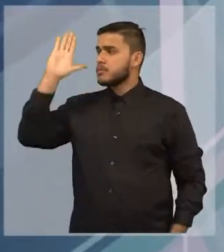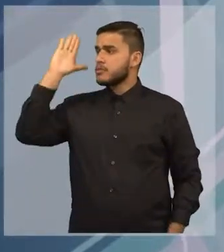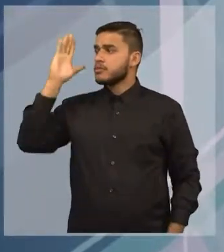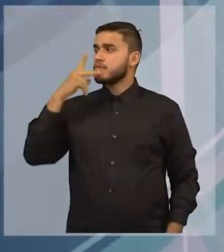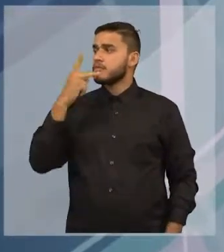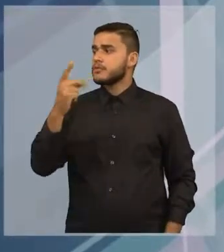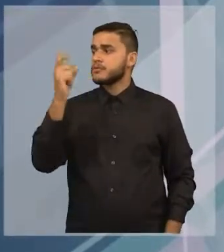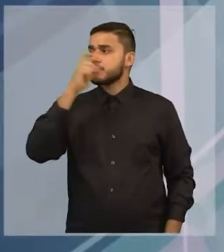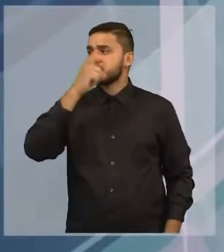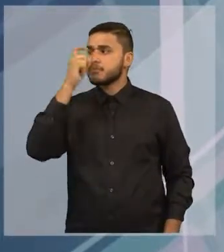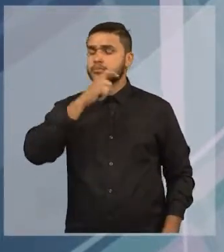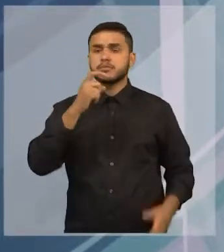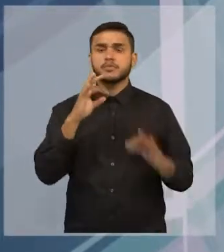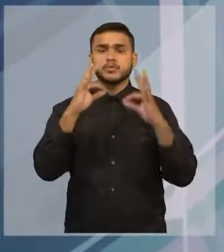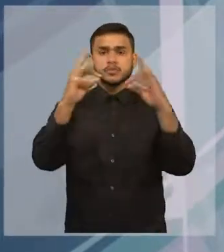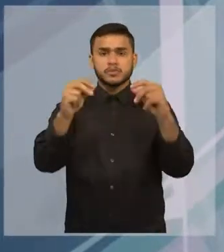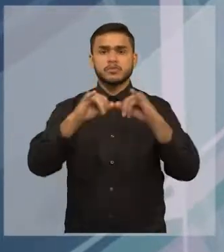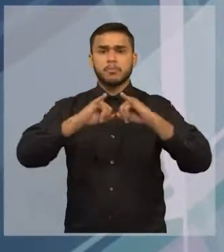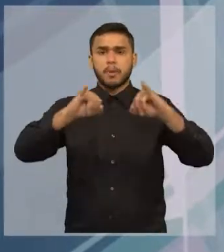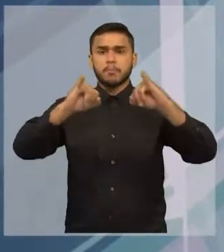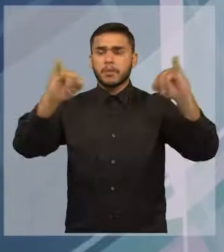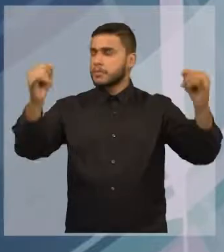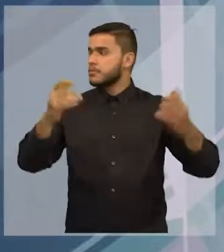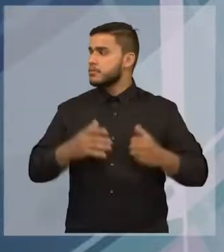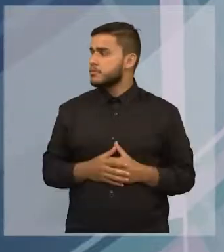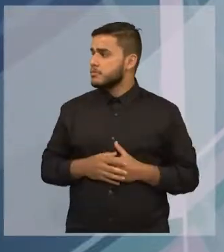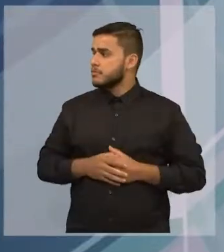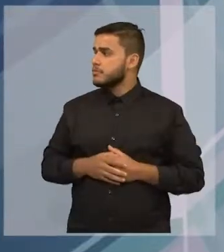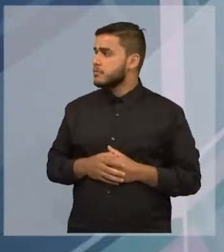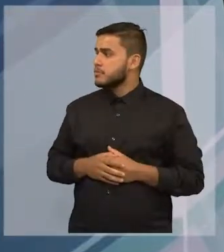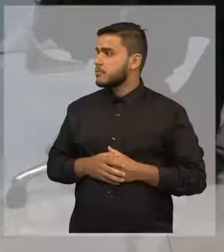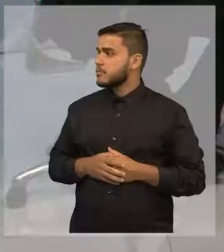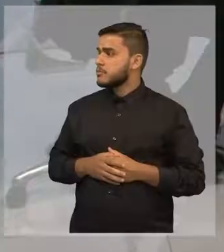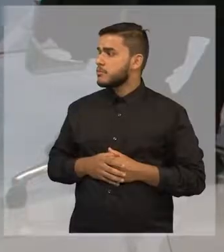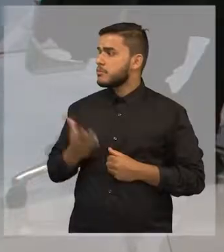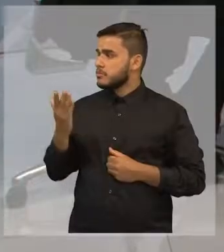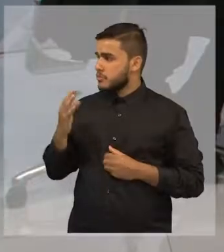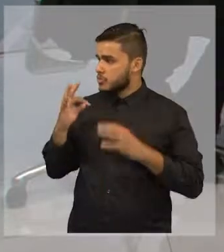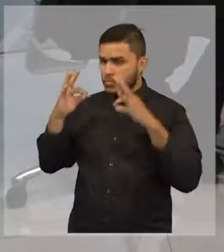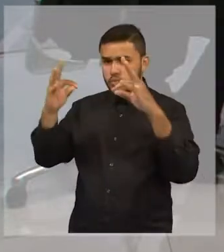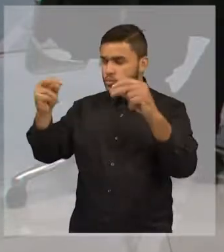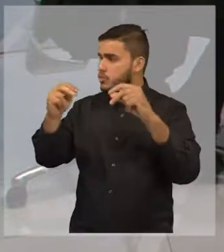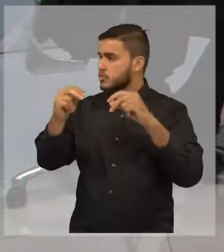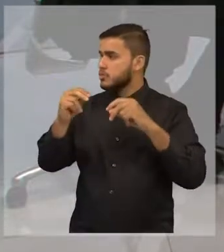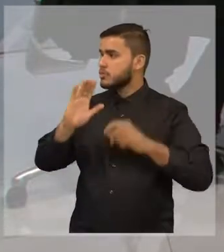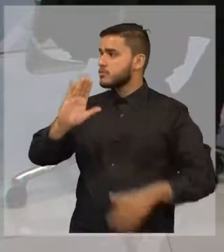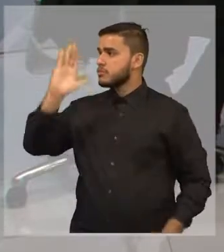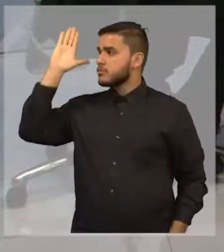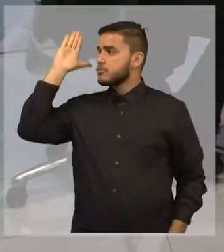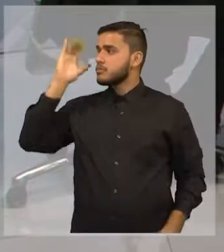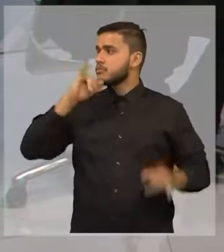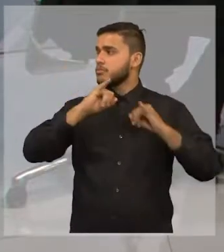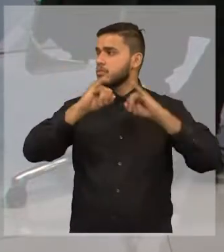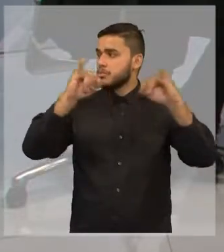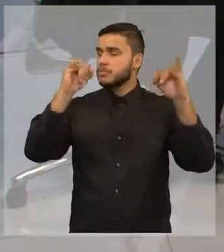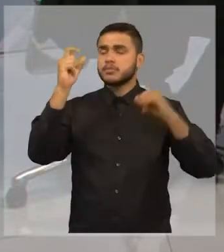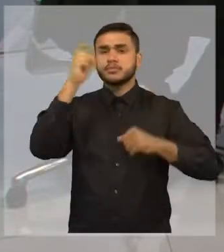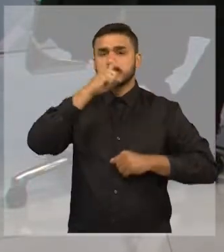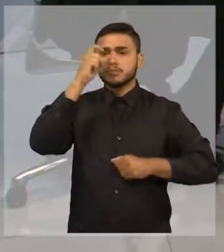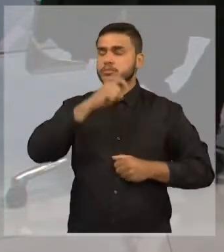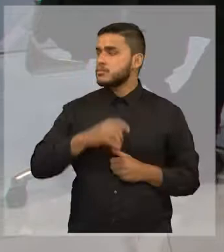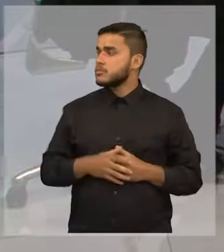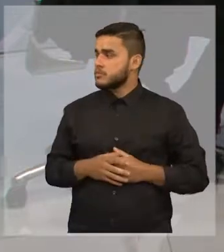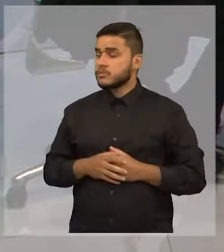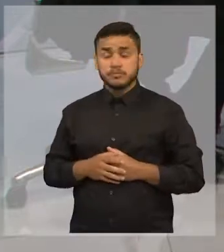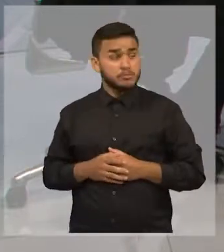dentro da campanha. Para todos, dentro de todas as campanhas. Sim. Dentro de todas as